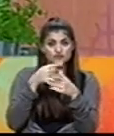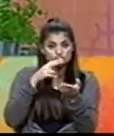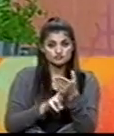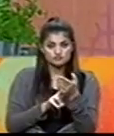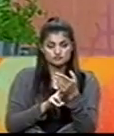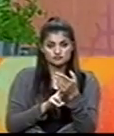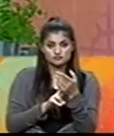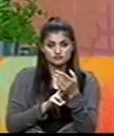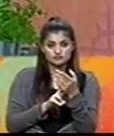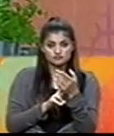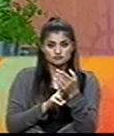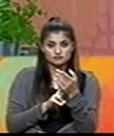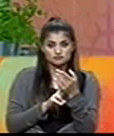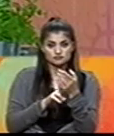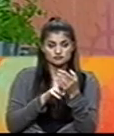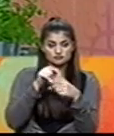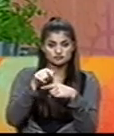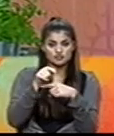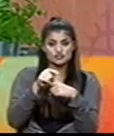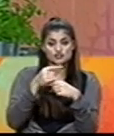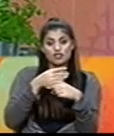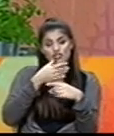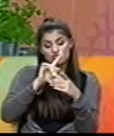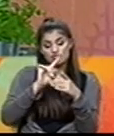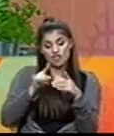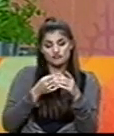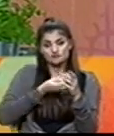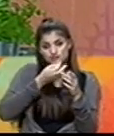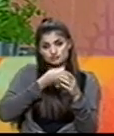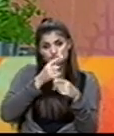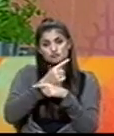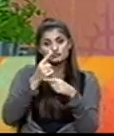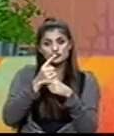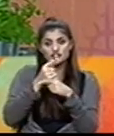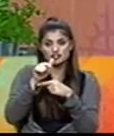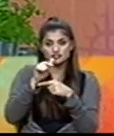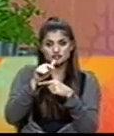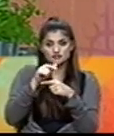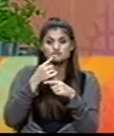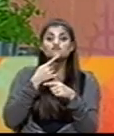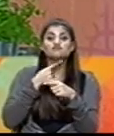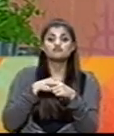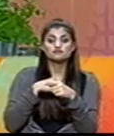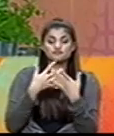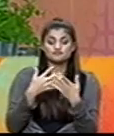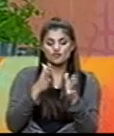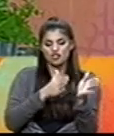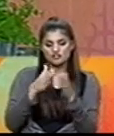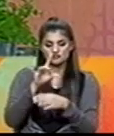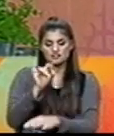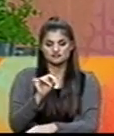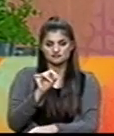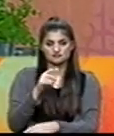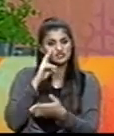E depois, o jogo consiste em associar o manjar, esta deve descrever o seu prato favorito e explicar porque é que é para ela uma verdadeira ilusão. Pronto, e ao lado tem